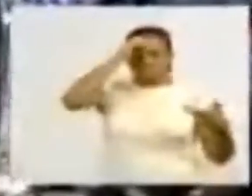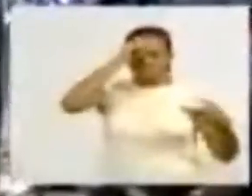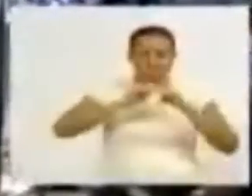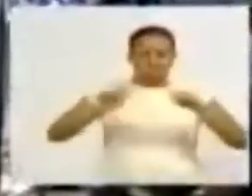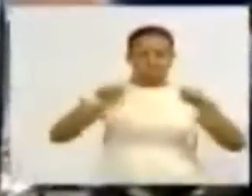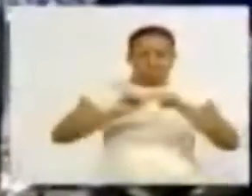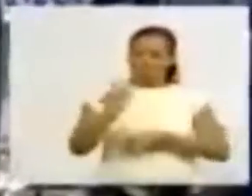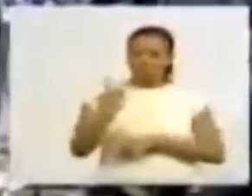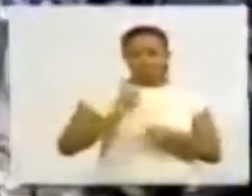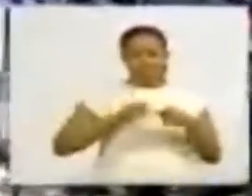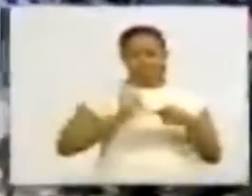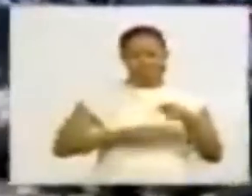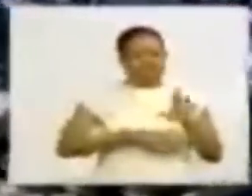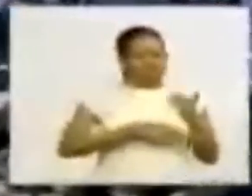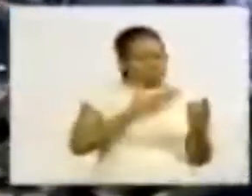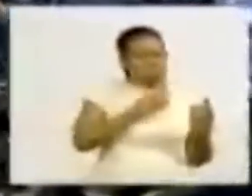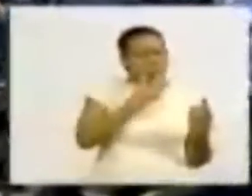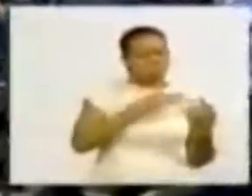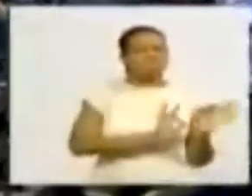bobagens porque ele era preparado.